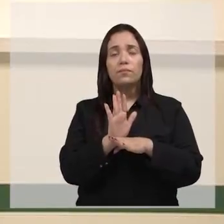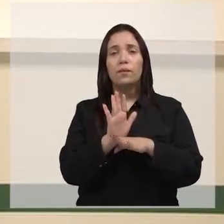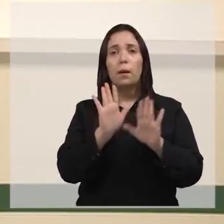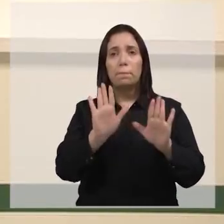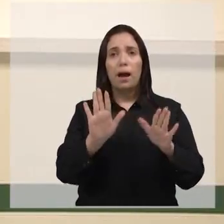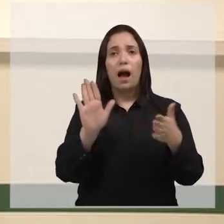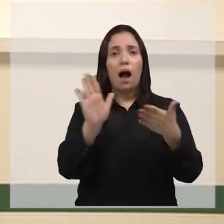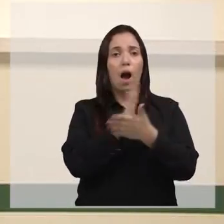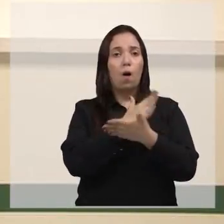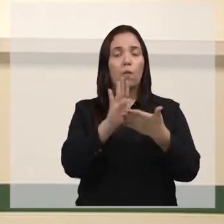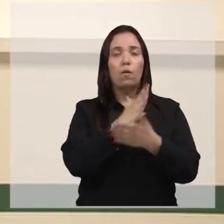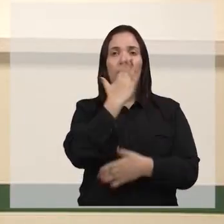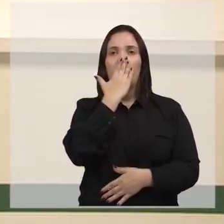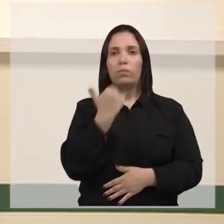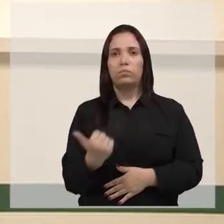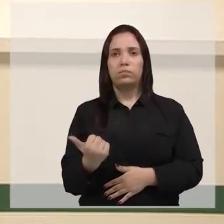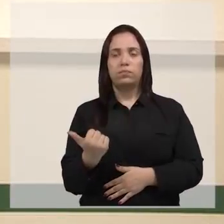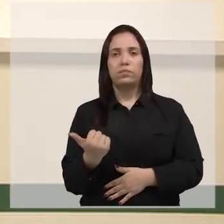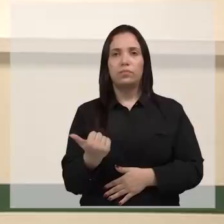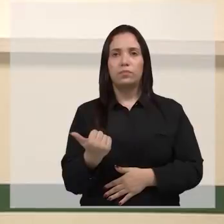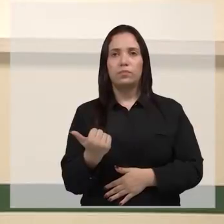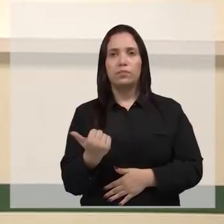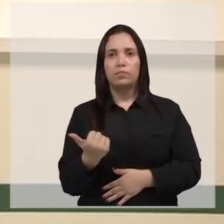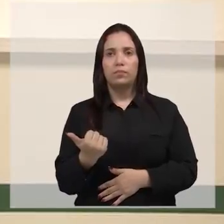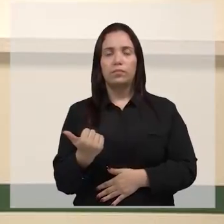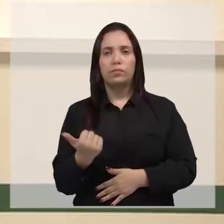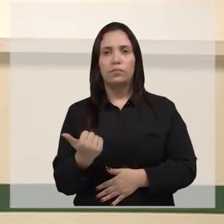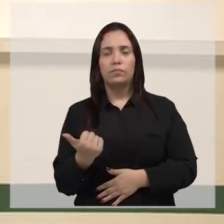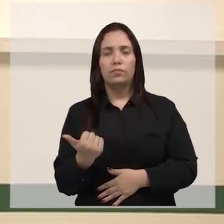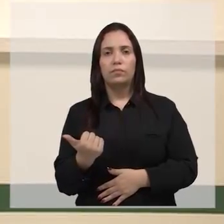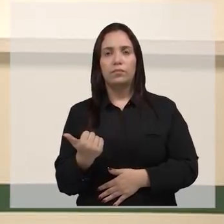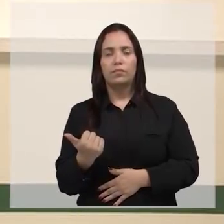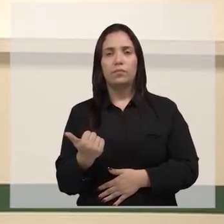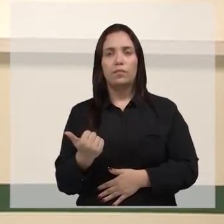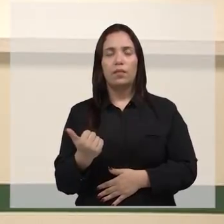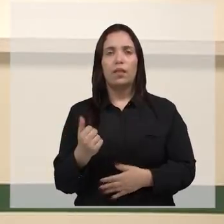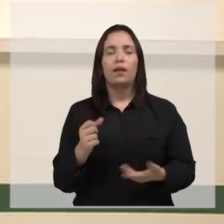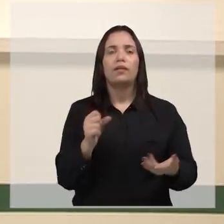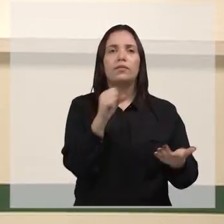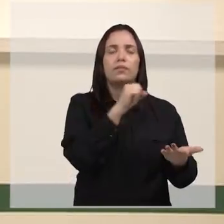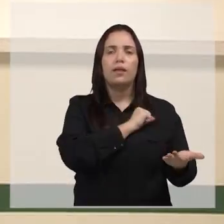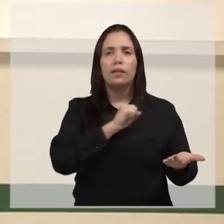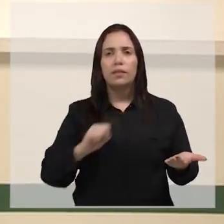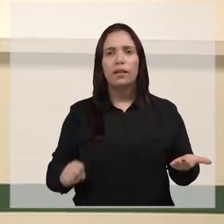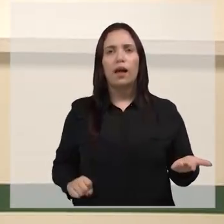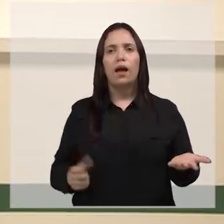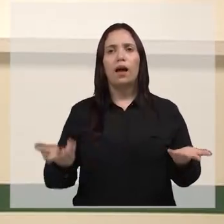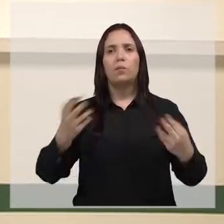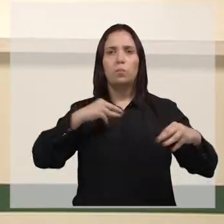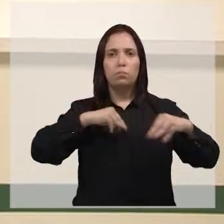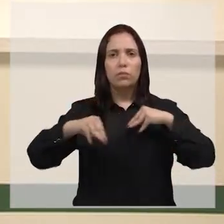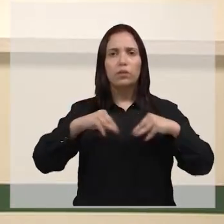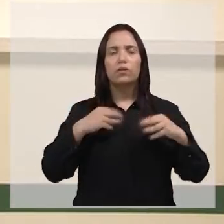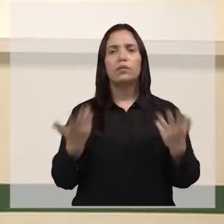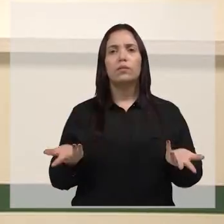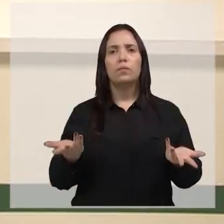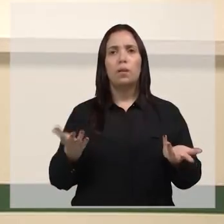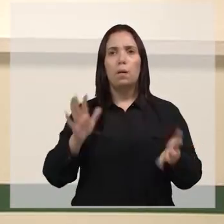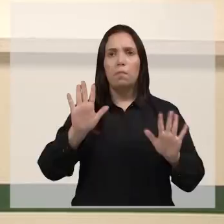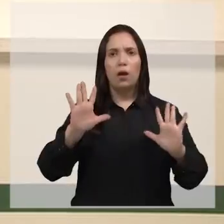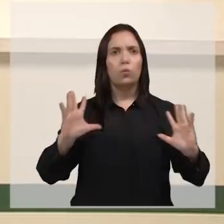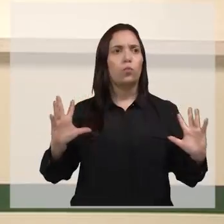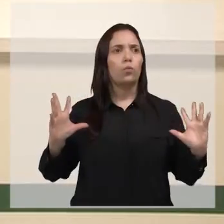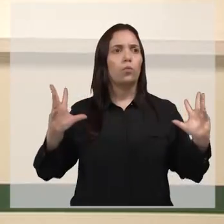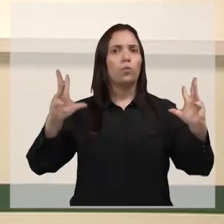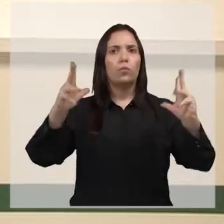demais para muita gente, Luiz. Não, aí que está o X da questão. Podia ser para o Senado Federal, para a Câmara Federal, Mas a para os essência- ministros de Estado. Mas é muita gente.